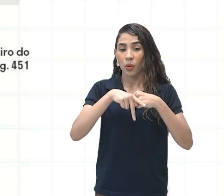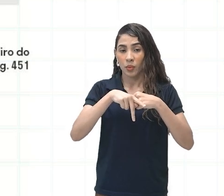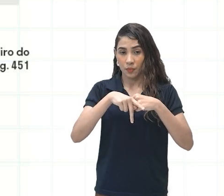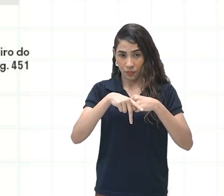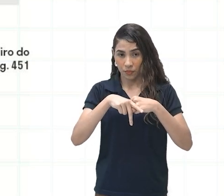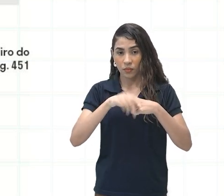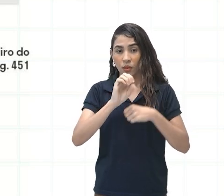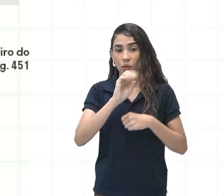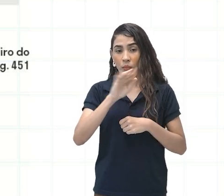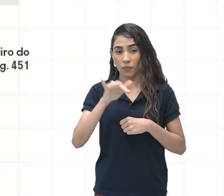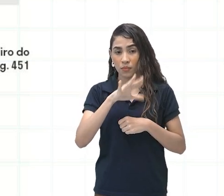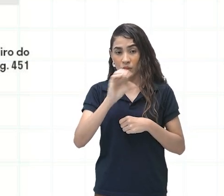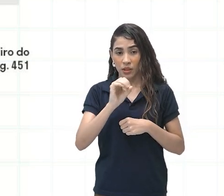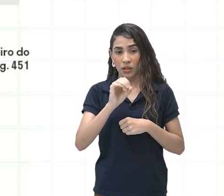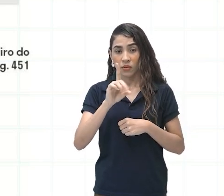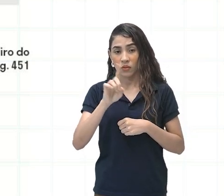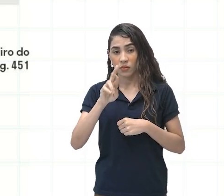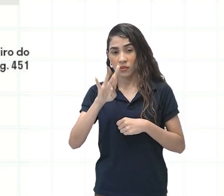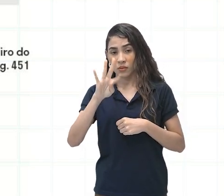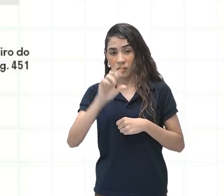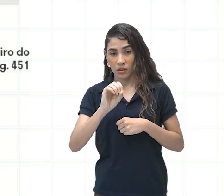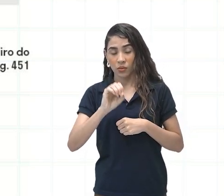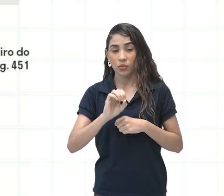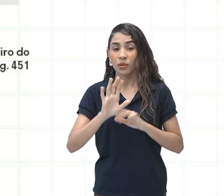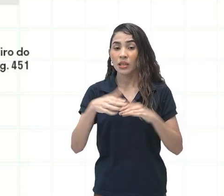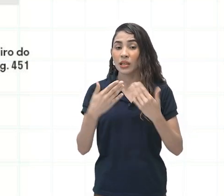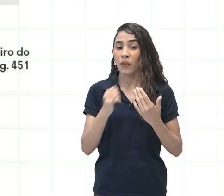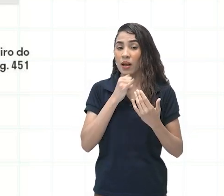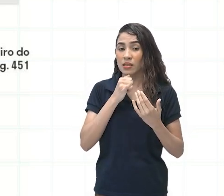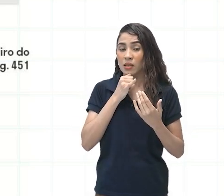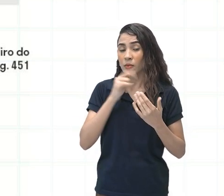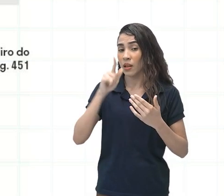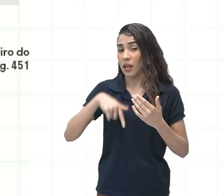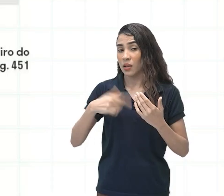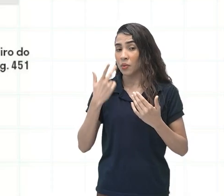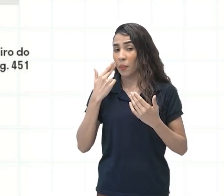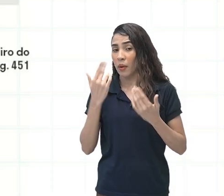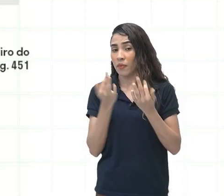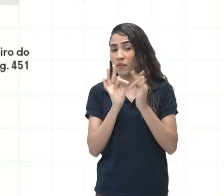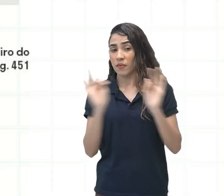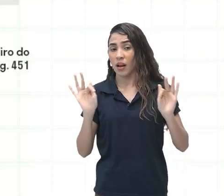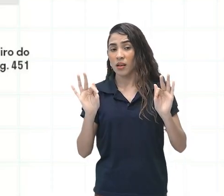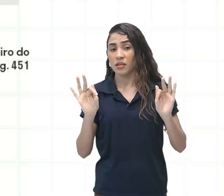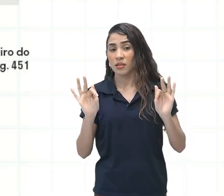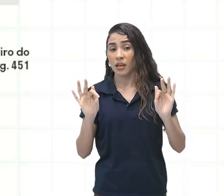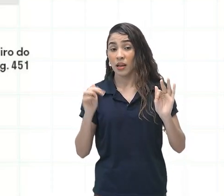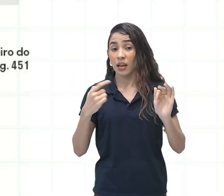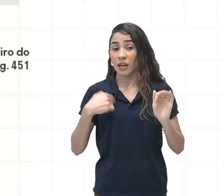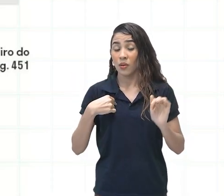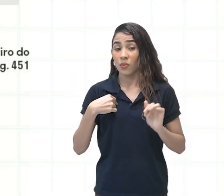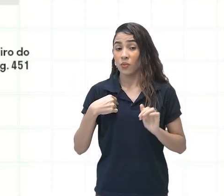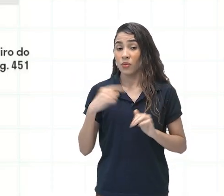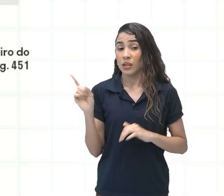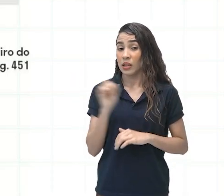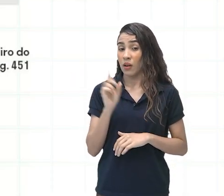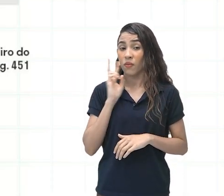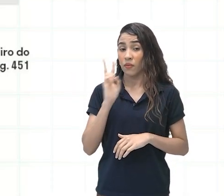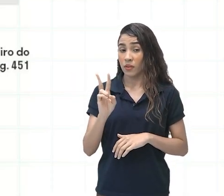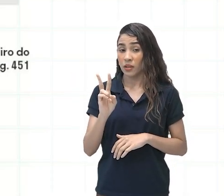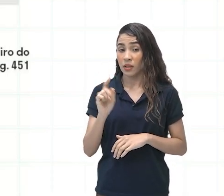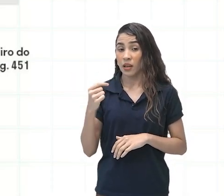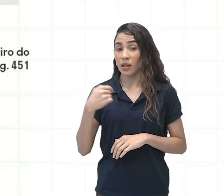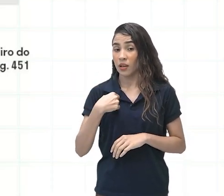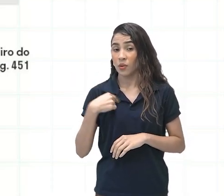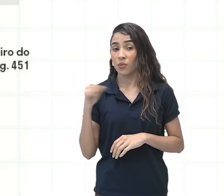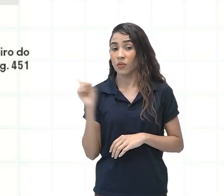posição de objeto direto. Então, é mais comum frases como: eu não vi, eu não